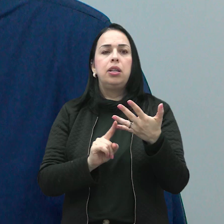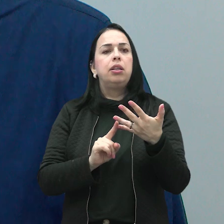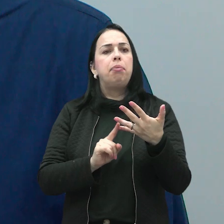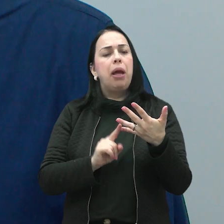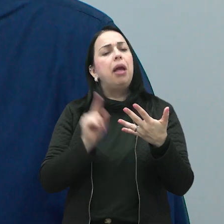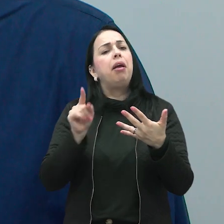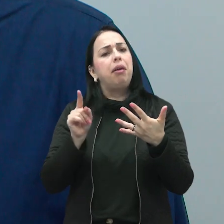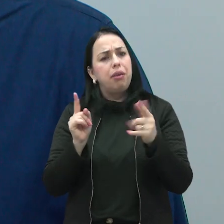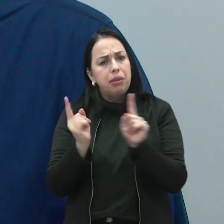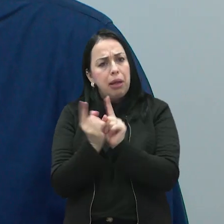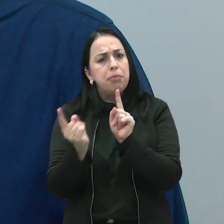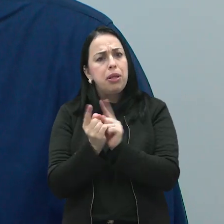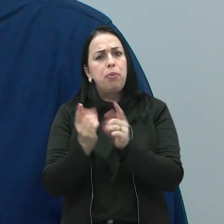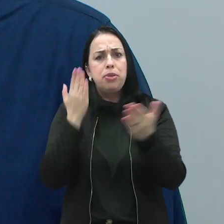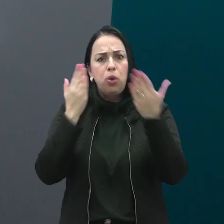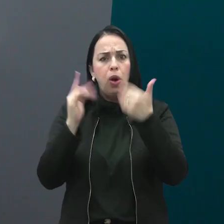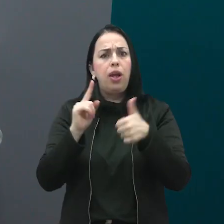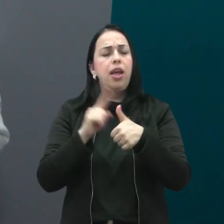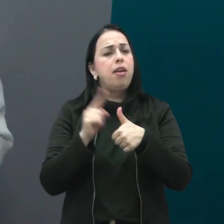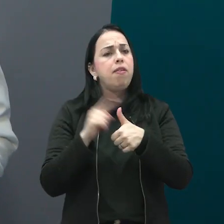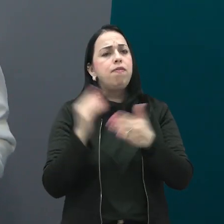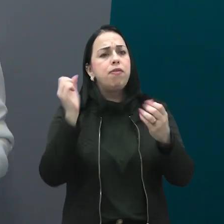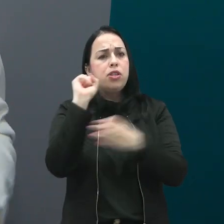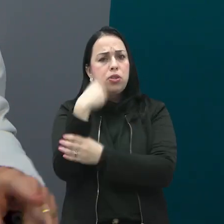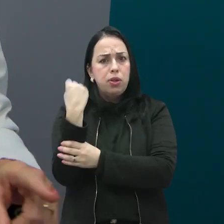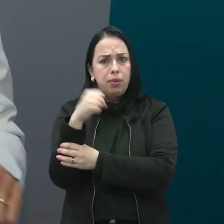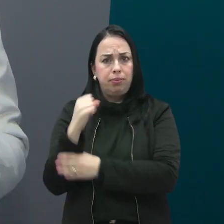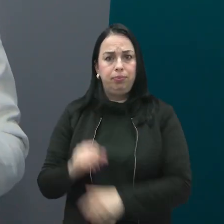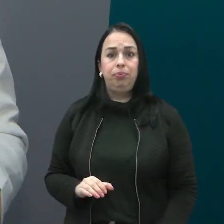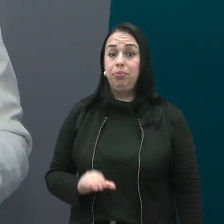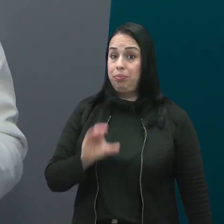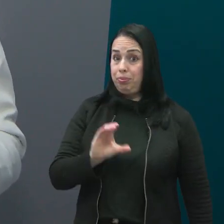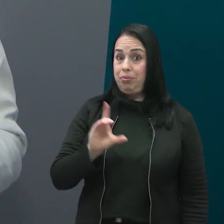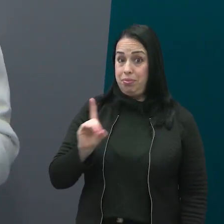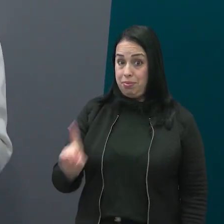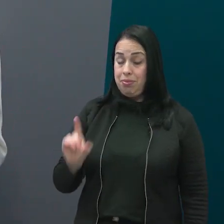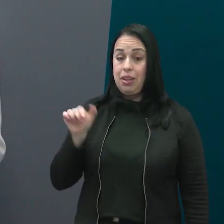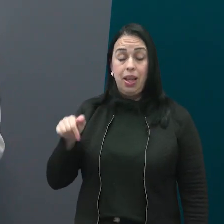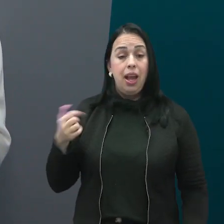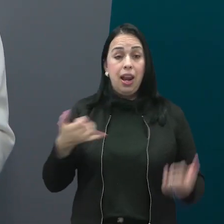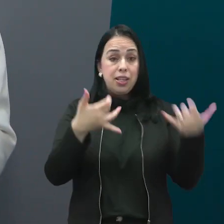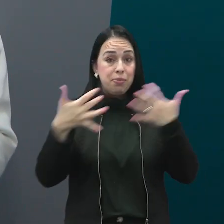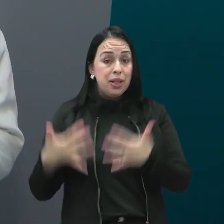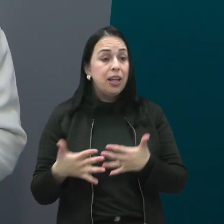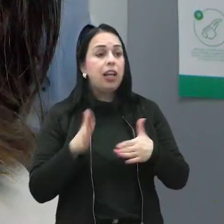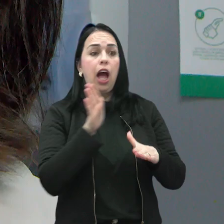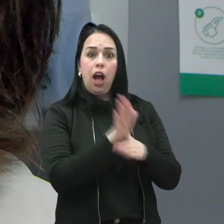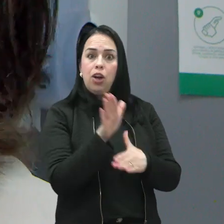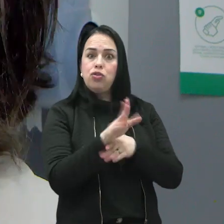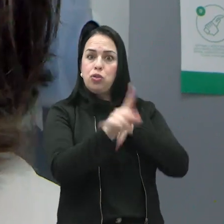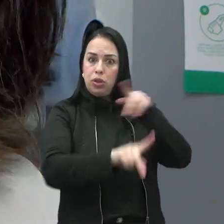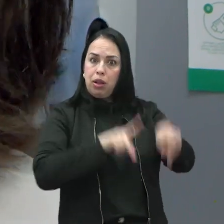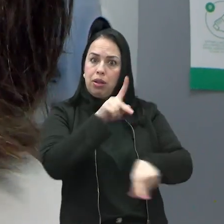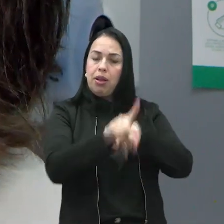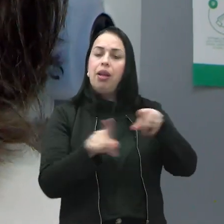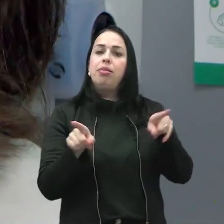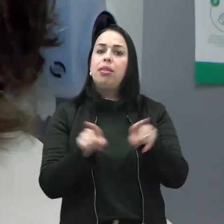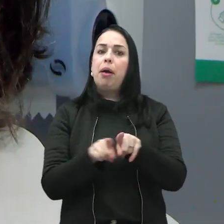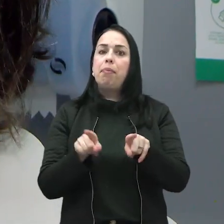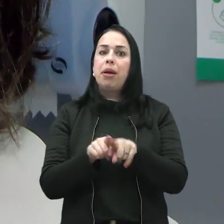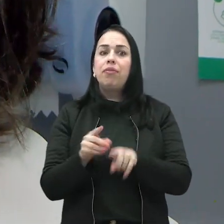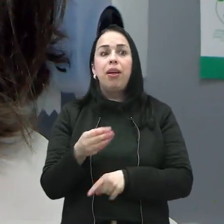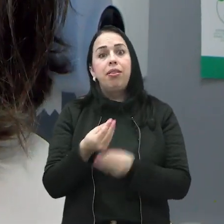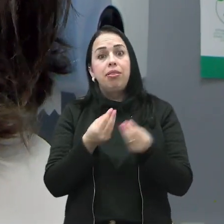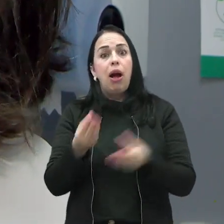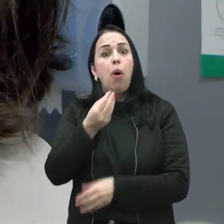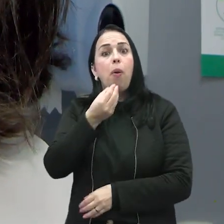em psicologia e fisioterapia. Para a coordenadora do centro, além de beneficiar a população, a medida também vai